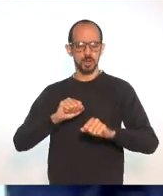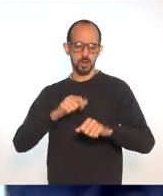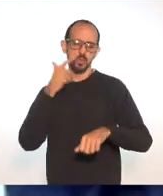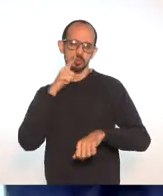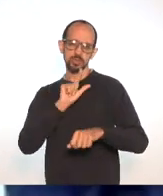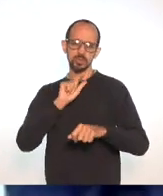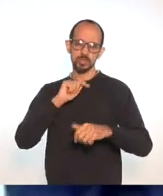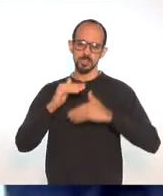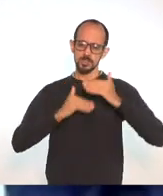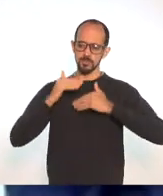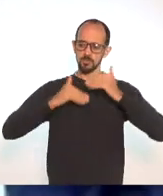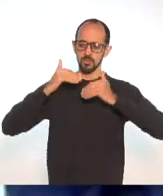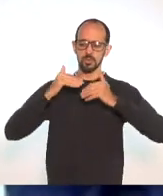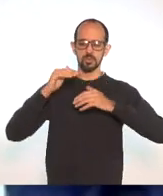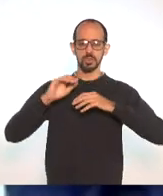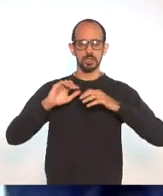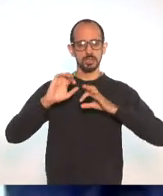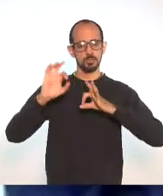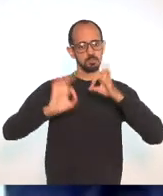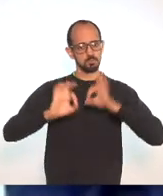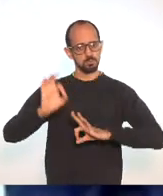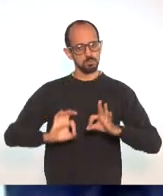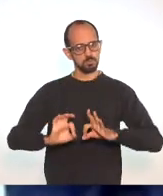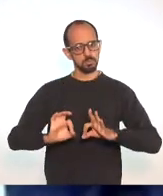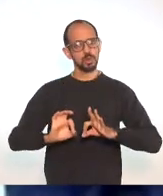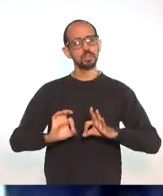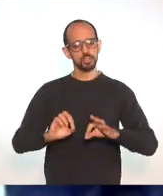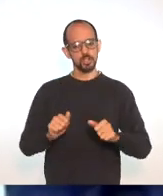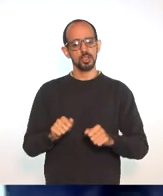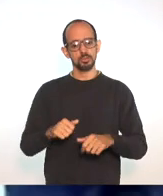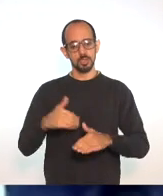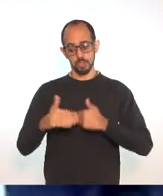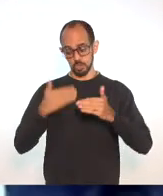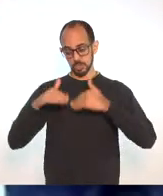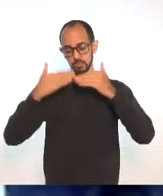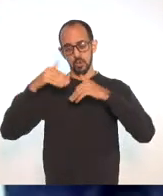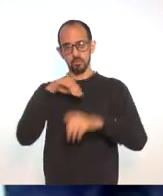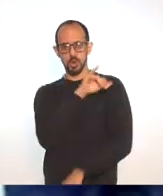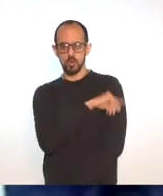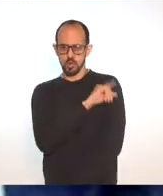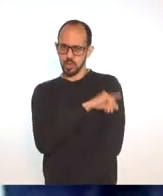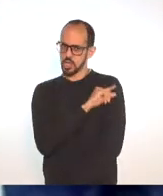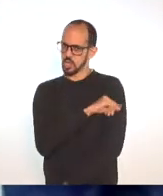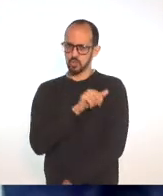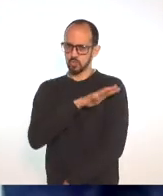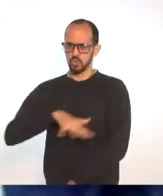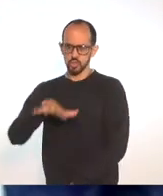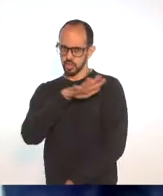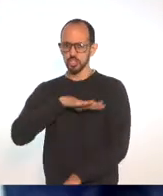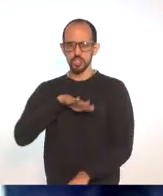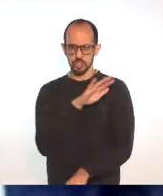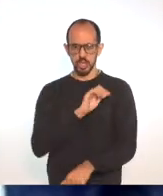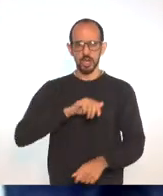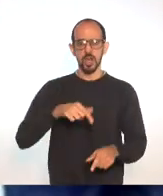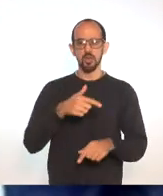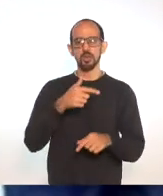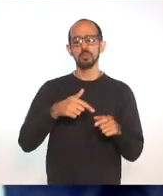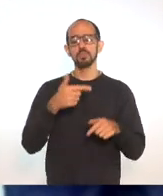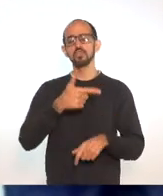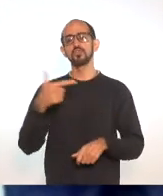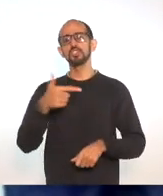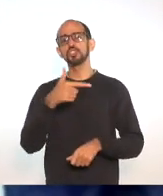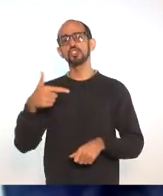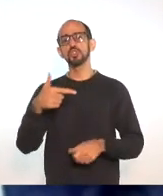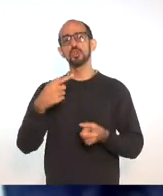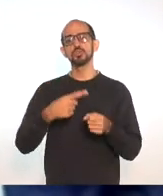esse projeto que é tão importante para o desenvolvimento do nosso Rio de Janeiro como 12 e para produzir dois municípios é